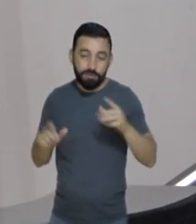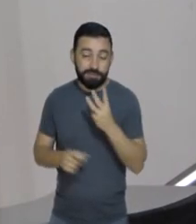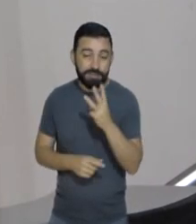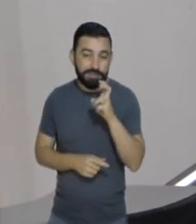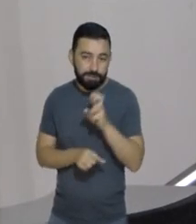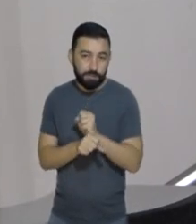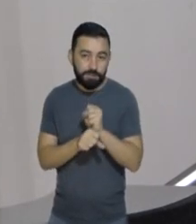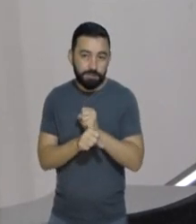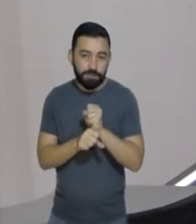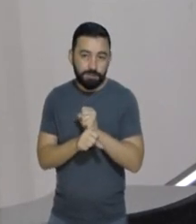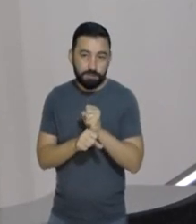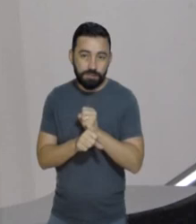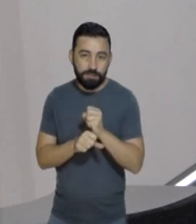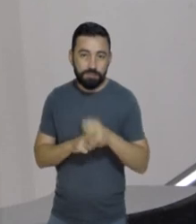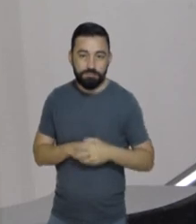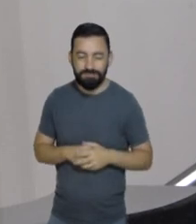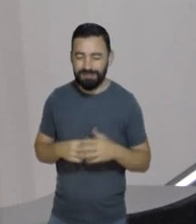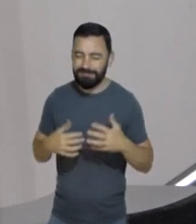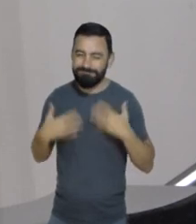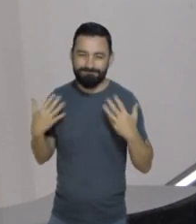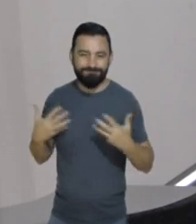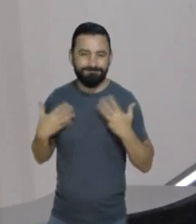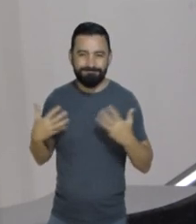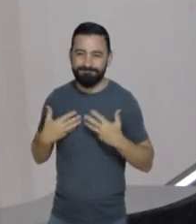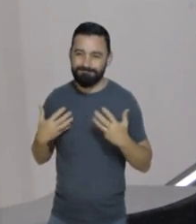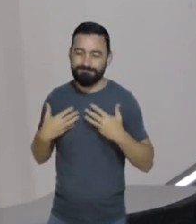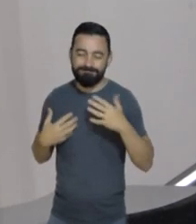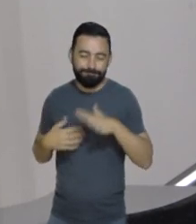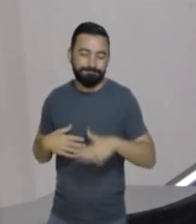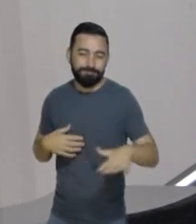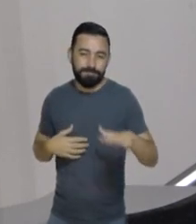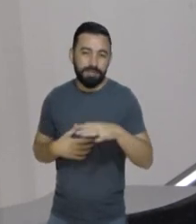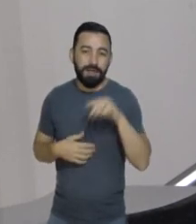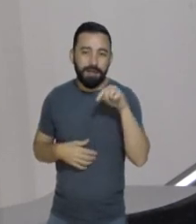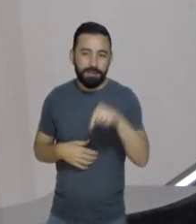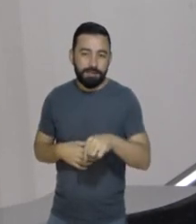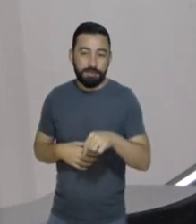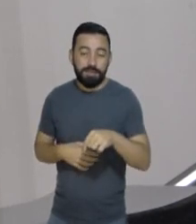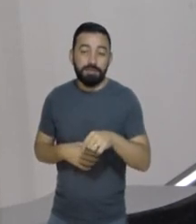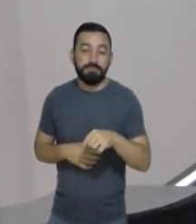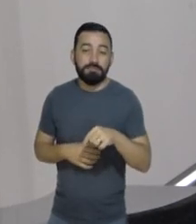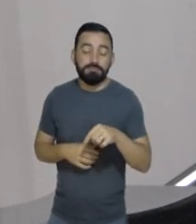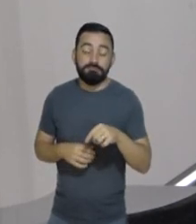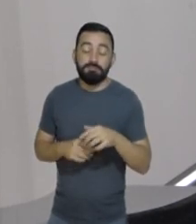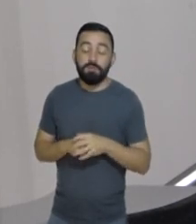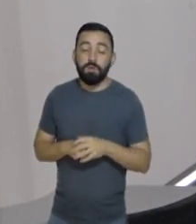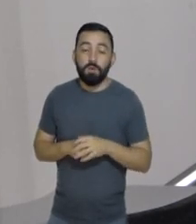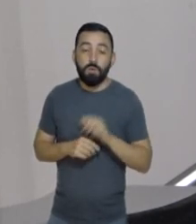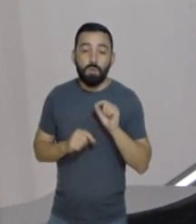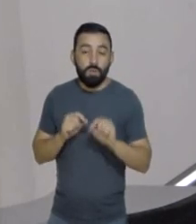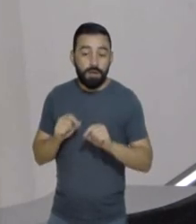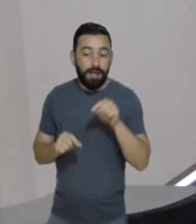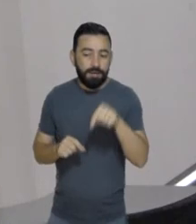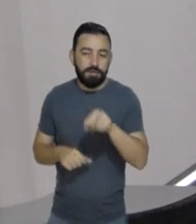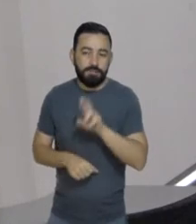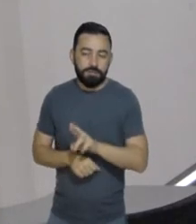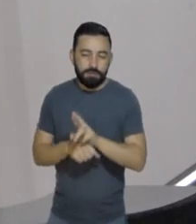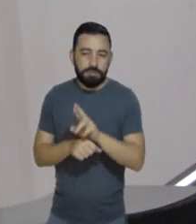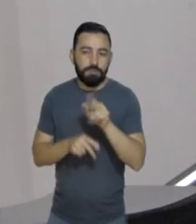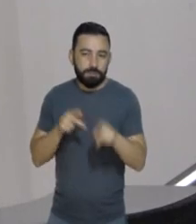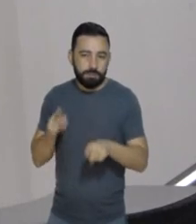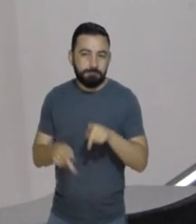anos. É com muita alegria que estamos aqui na sede deste Parlamento, que tão bem representa os